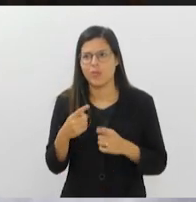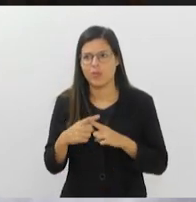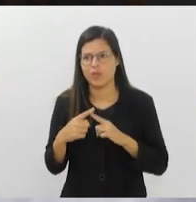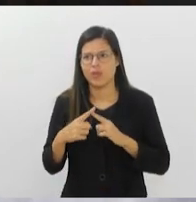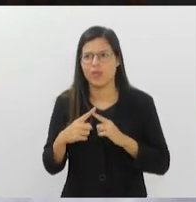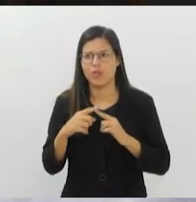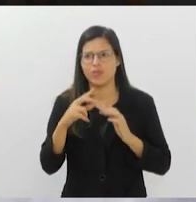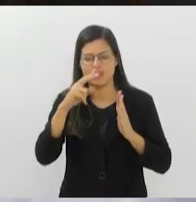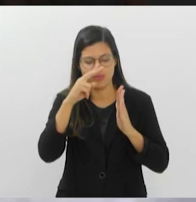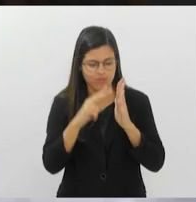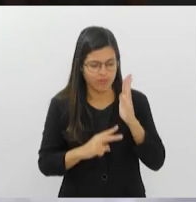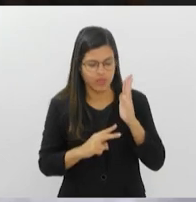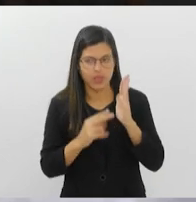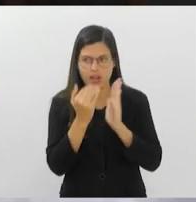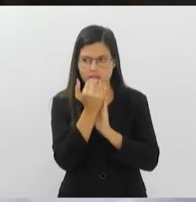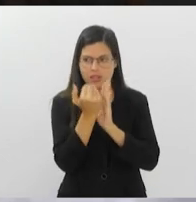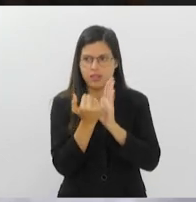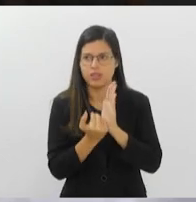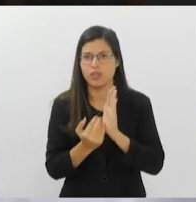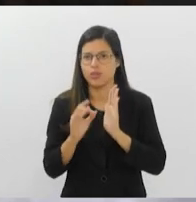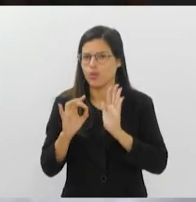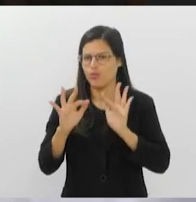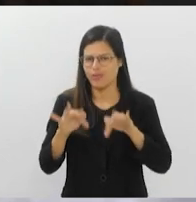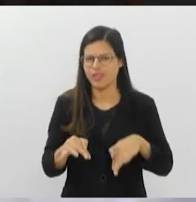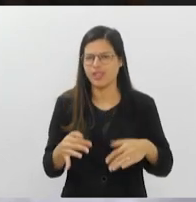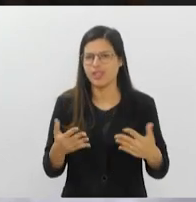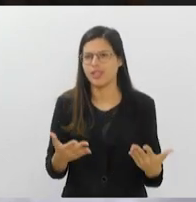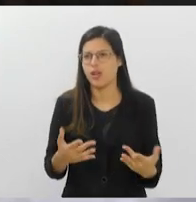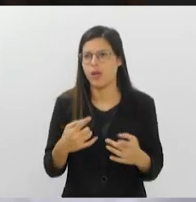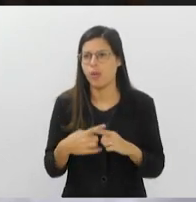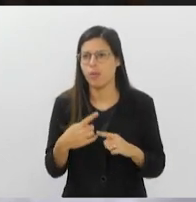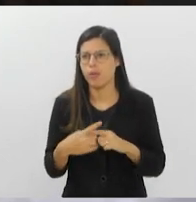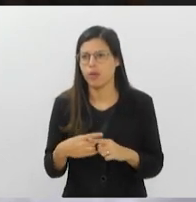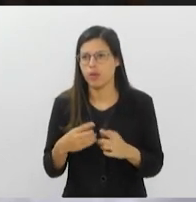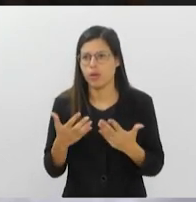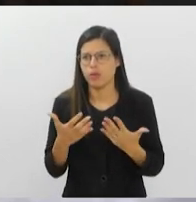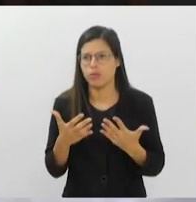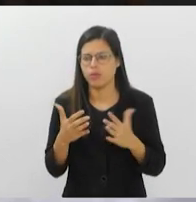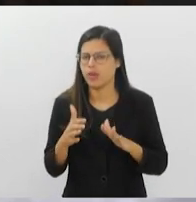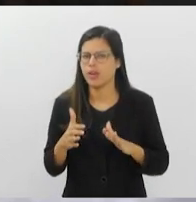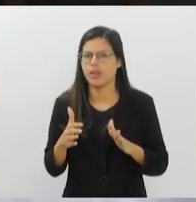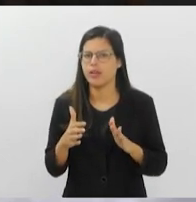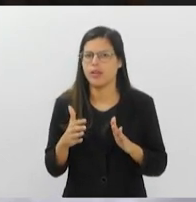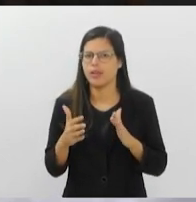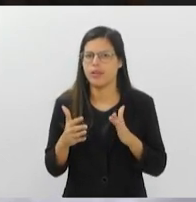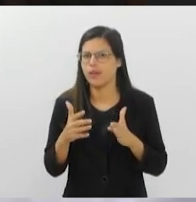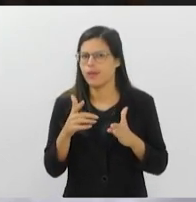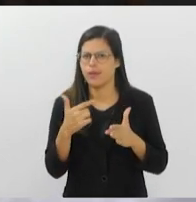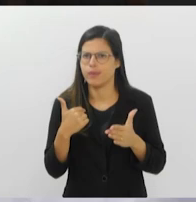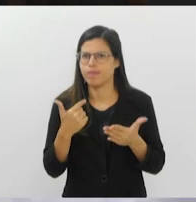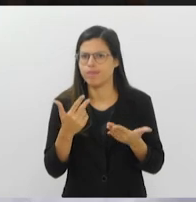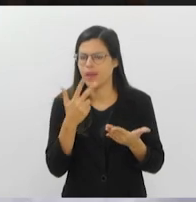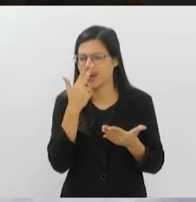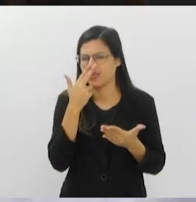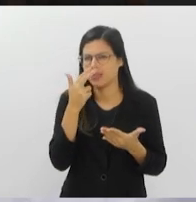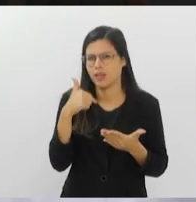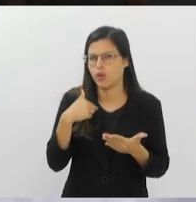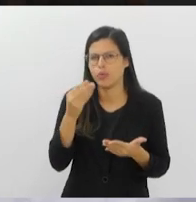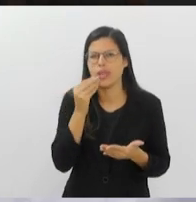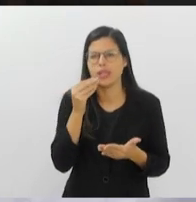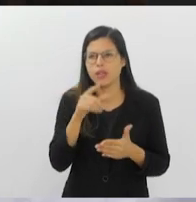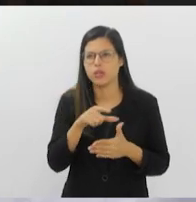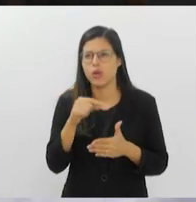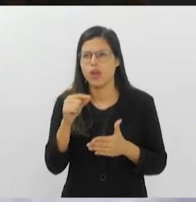final, porque, né, não quero de forma alguma parecer que tem nenhum tipo de interferência. Quando eu vi a lista dos contemplados e a lista